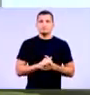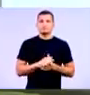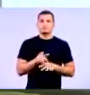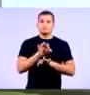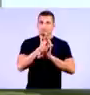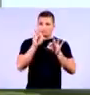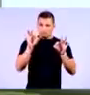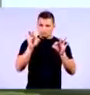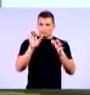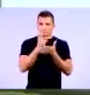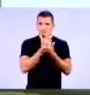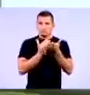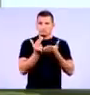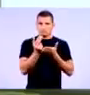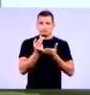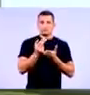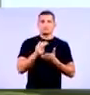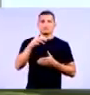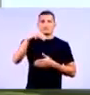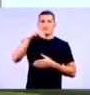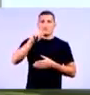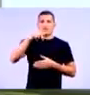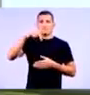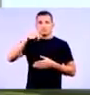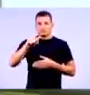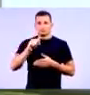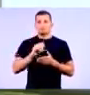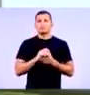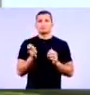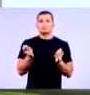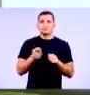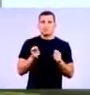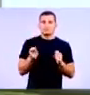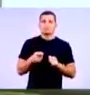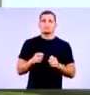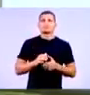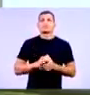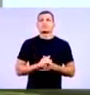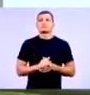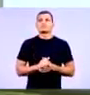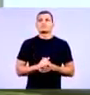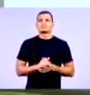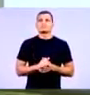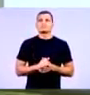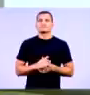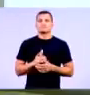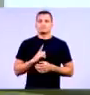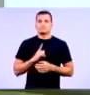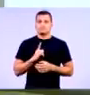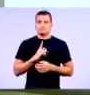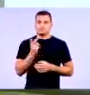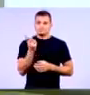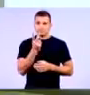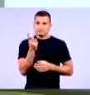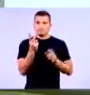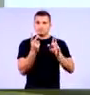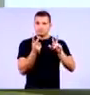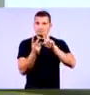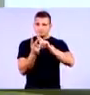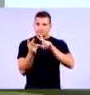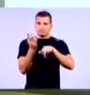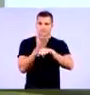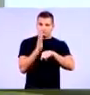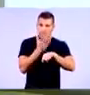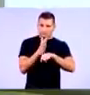mapa mental, hein? Nossa, olha, dá para trazer do acróstico para o mapa mental. Bom, são duas referências de atividade que a gente passou